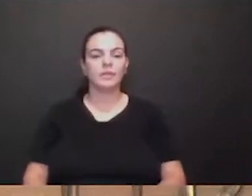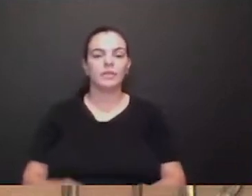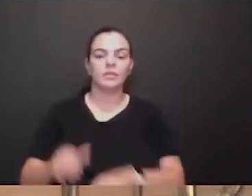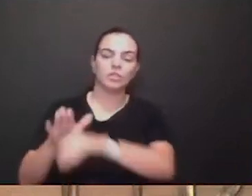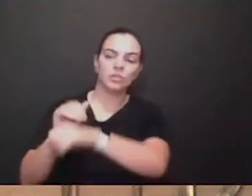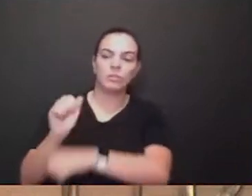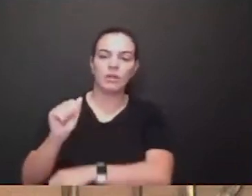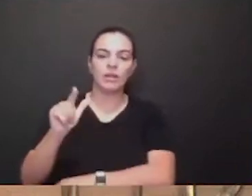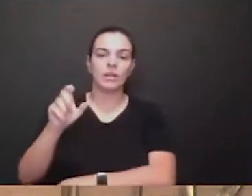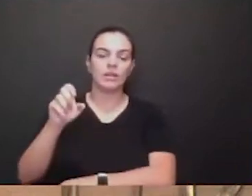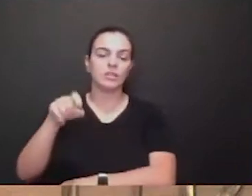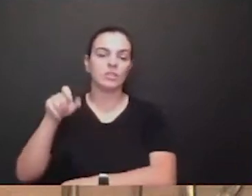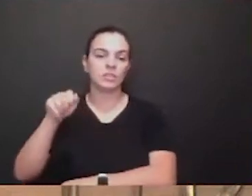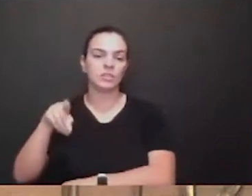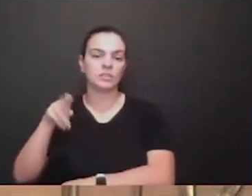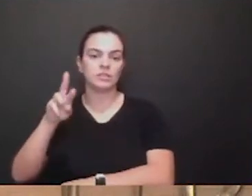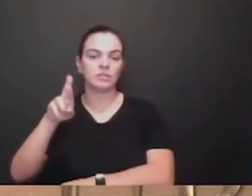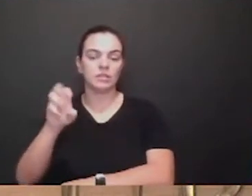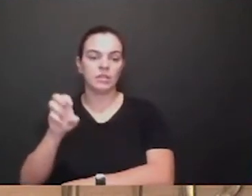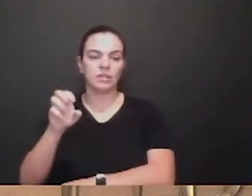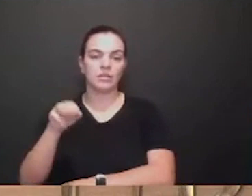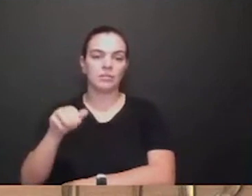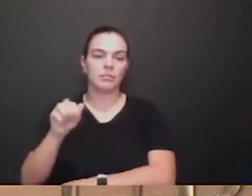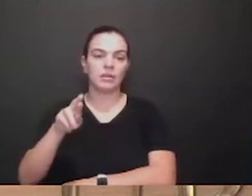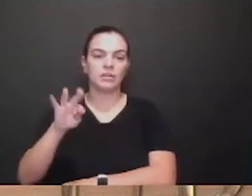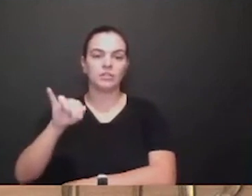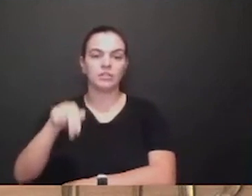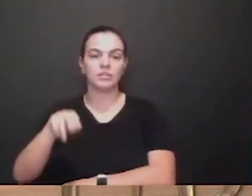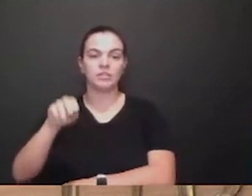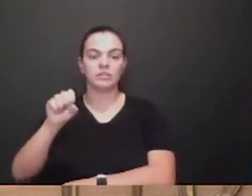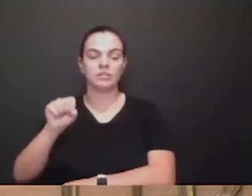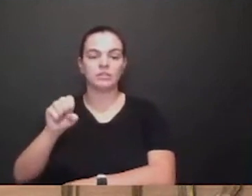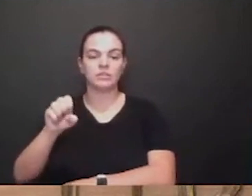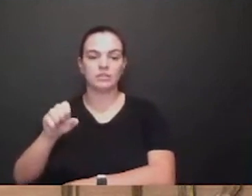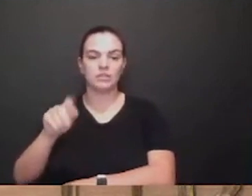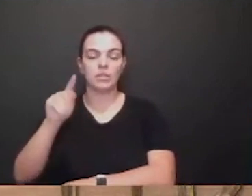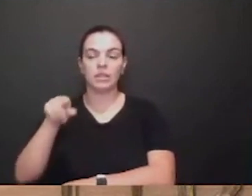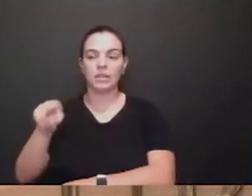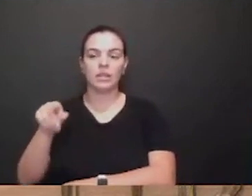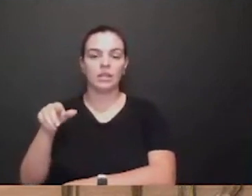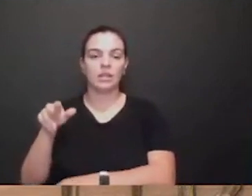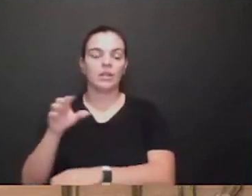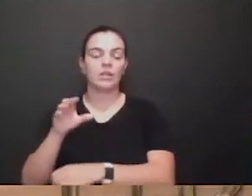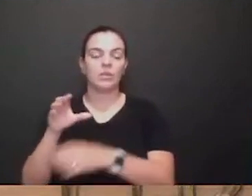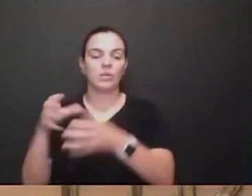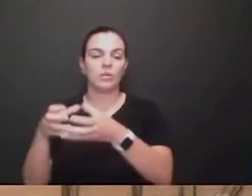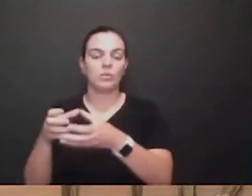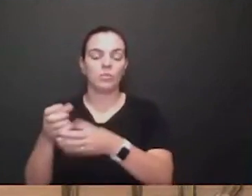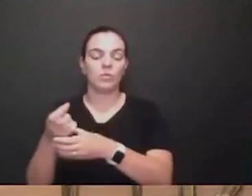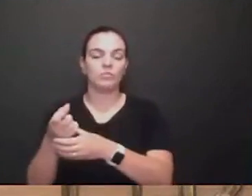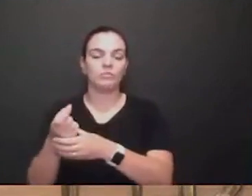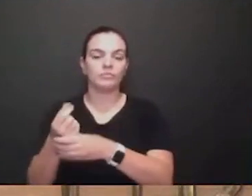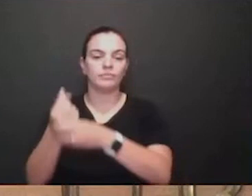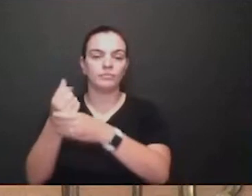Matinski, presidente do Instituto de Administração Pública do Municipal, o IMAP,